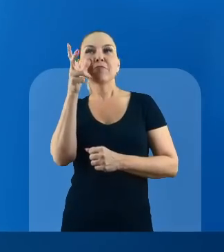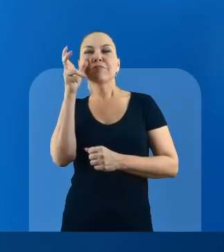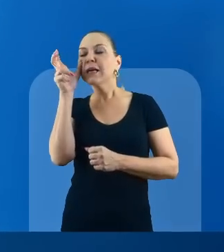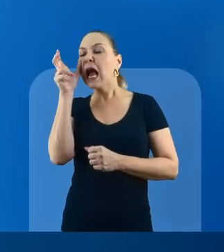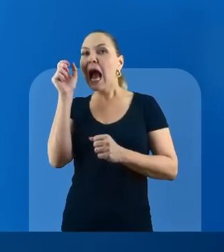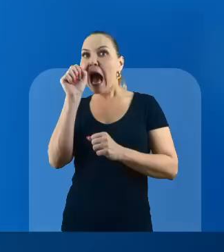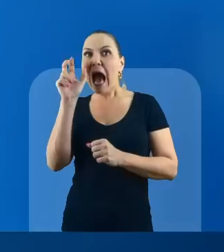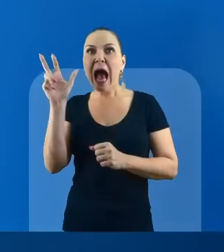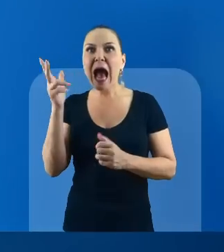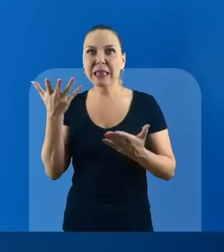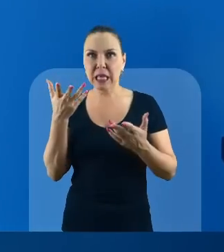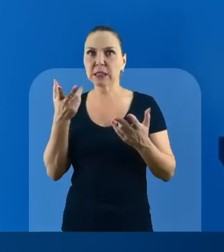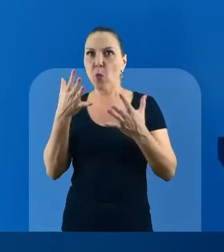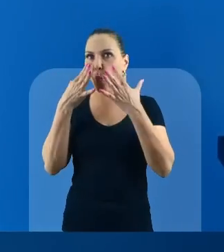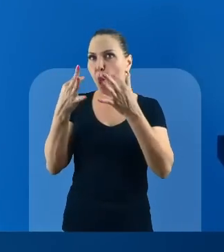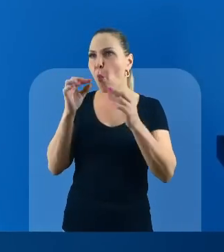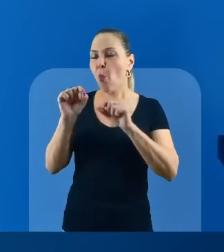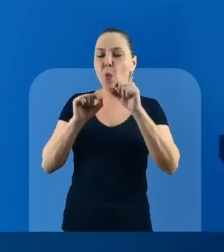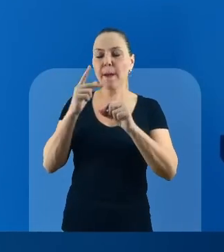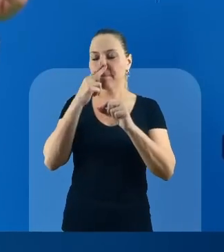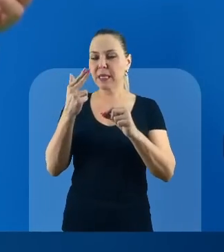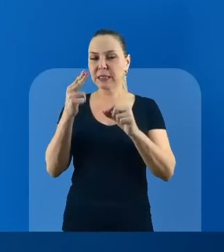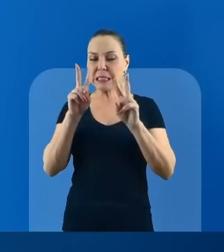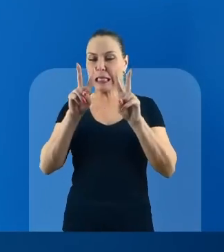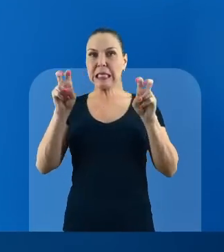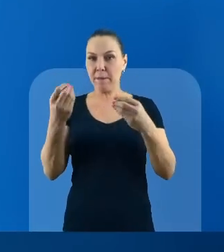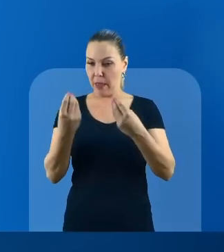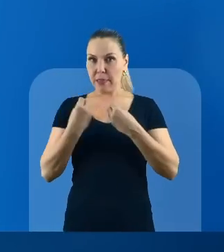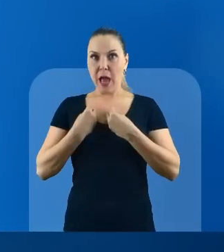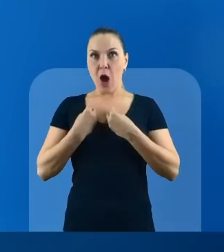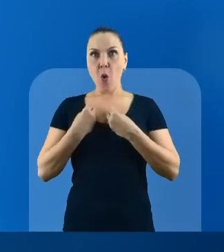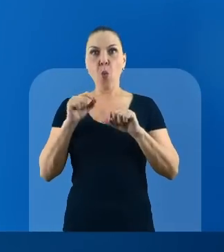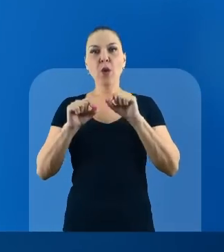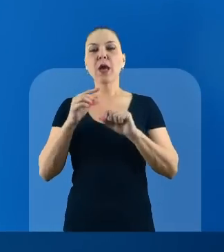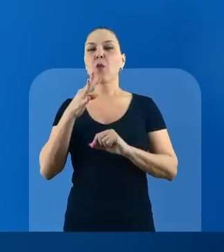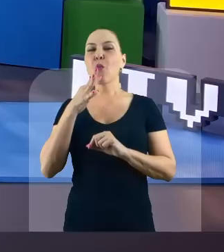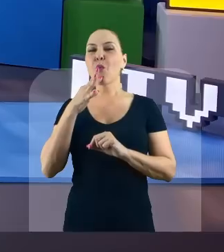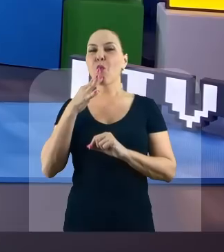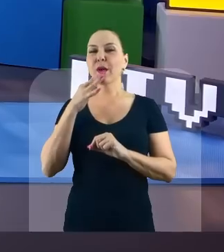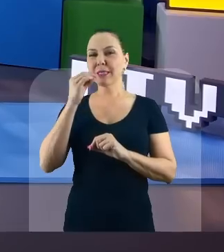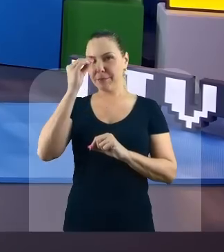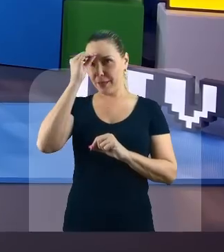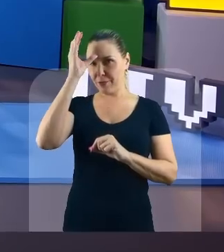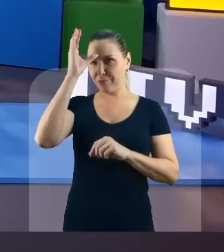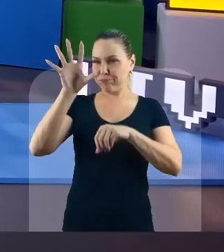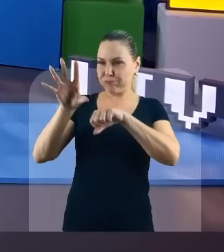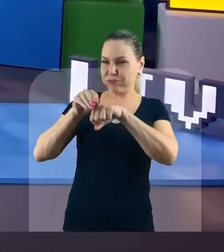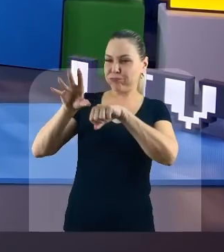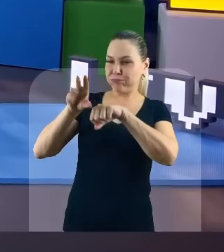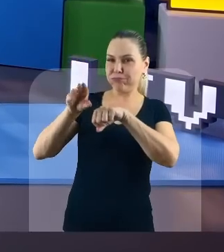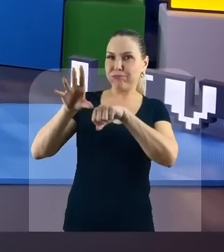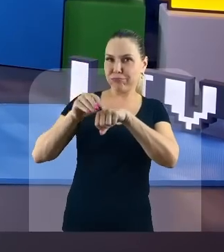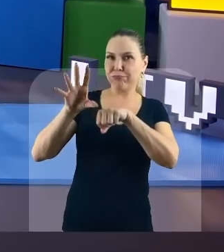cheguei, que me trazem a esse tema, que é o conhecimento, né? A gente vê que